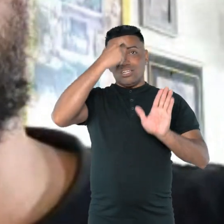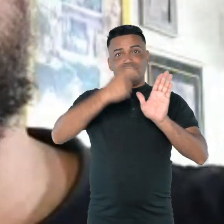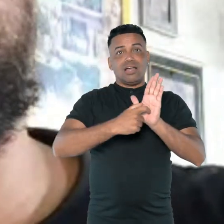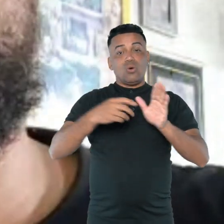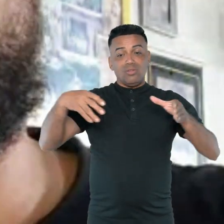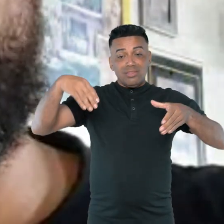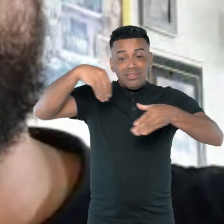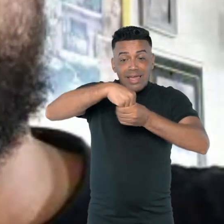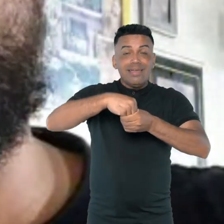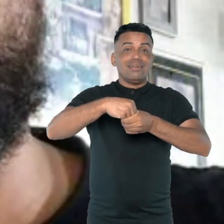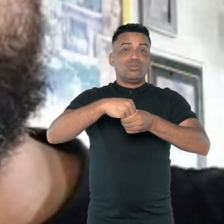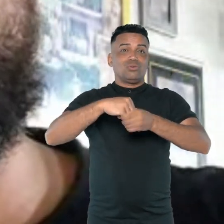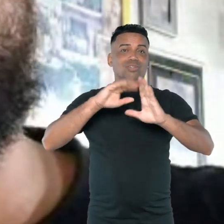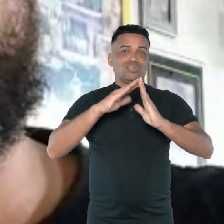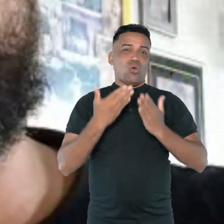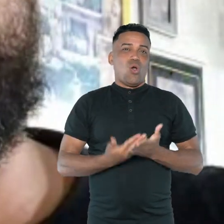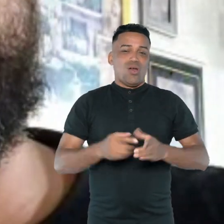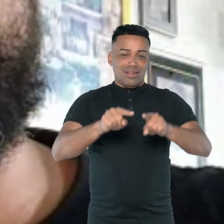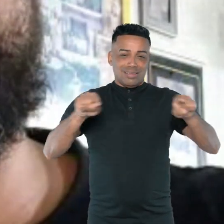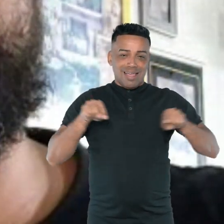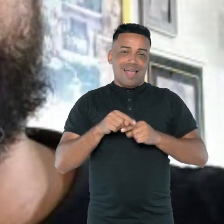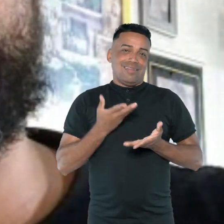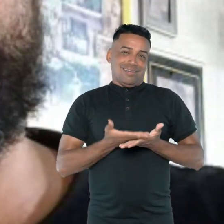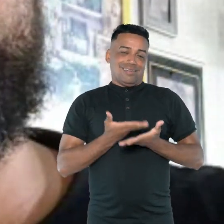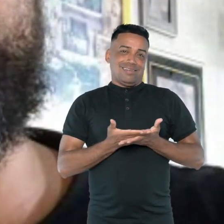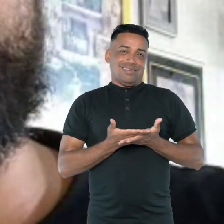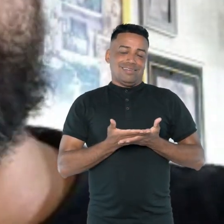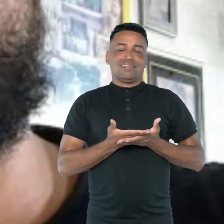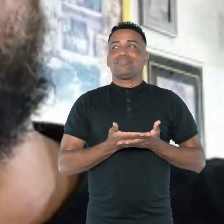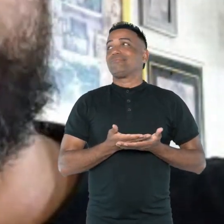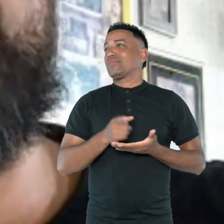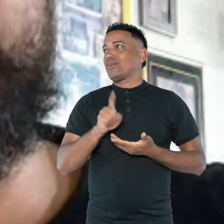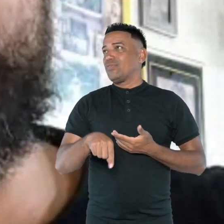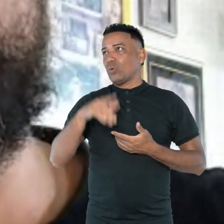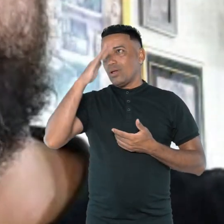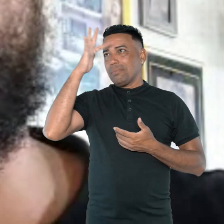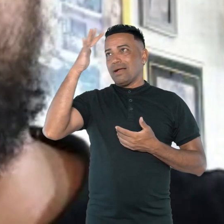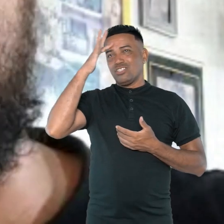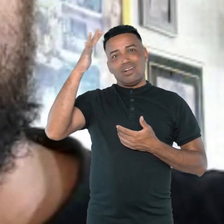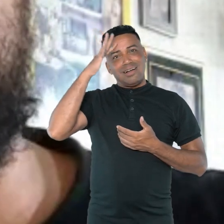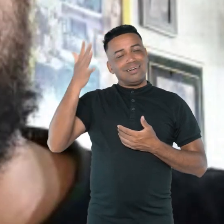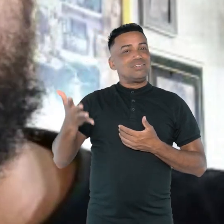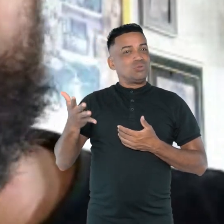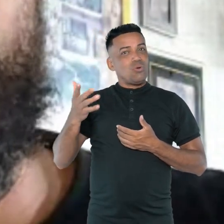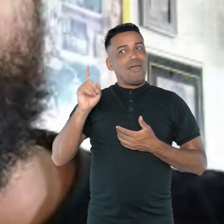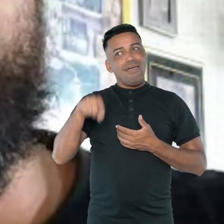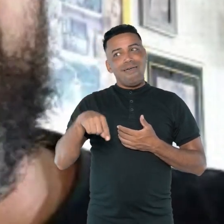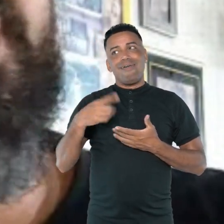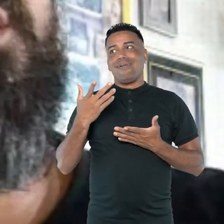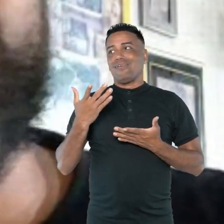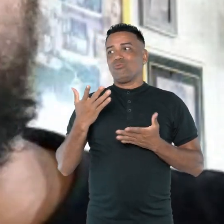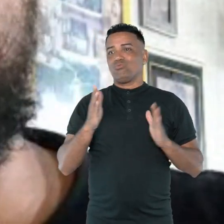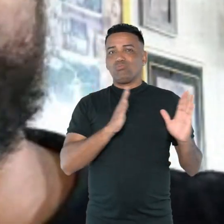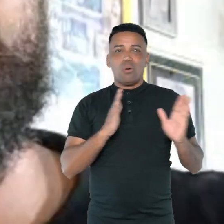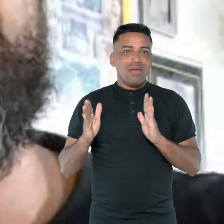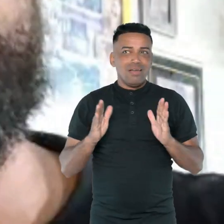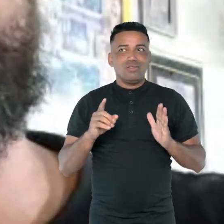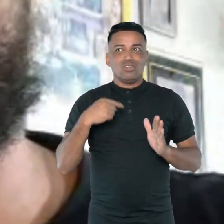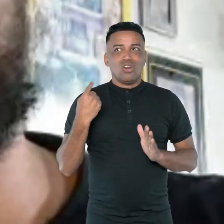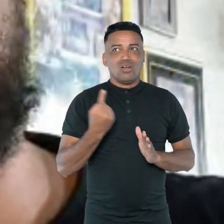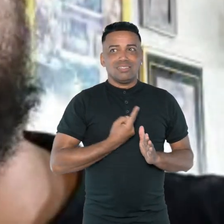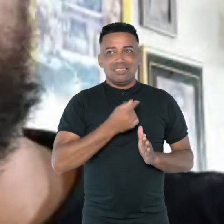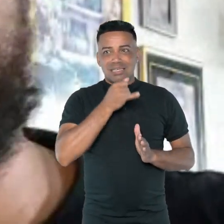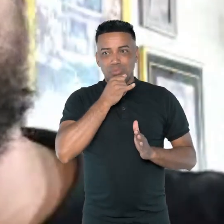eu fico imaginando que esse é um caminho que a gente vai ter que trilhar de alguma forma, porque nós não vamos